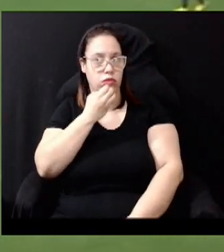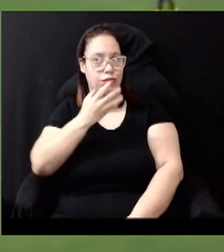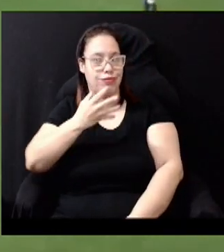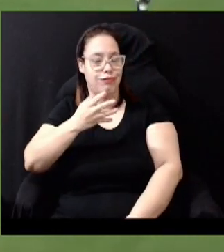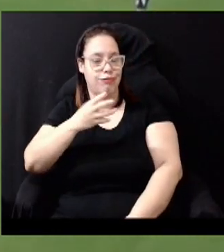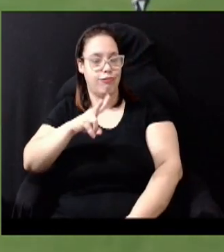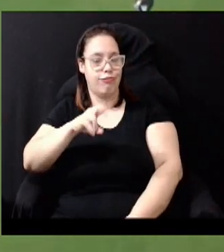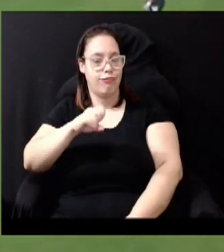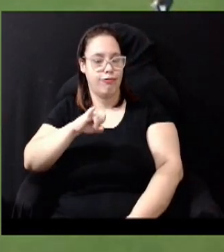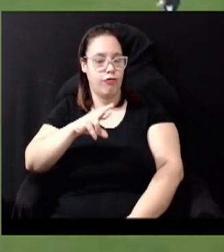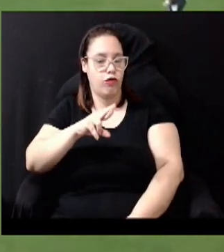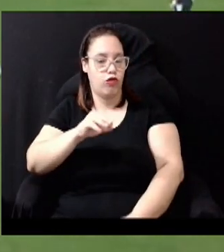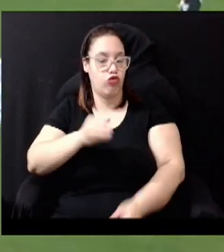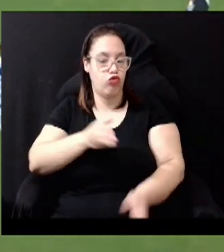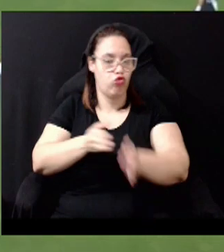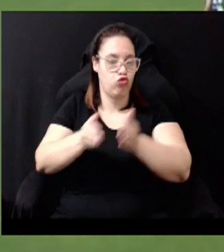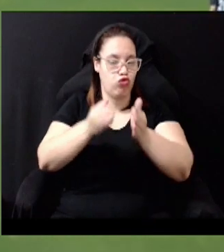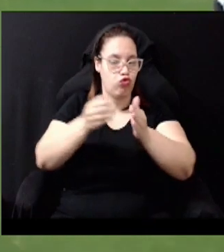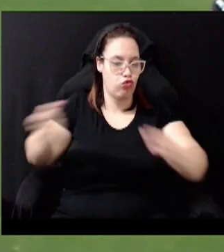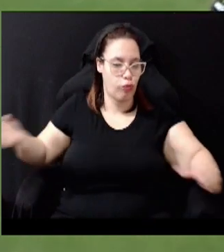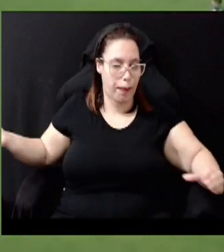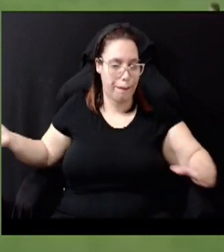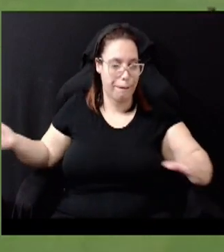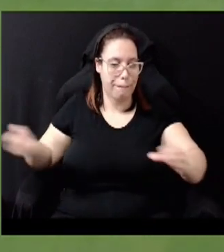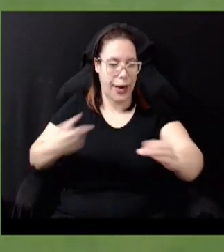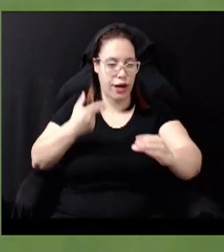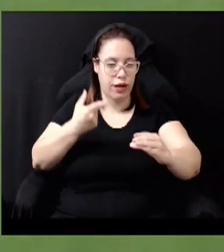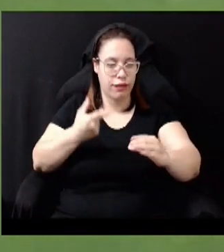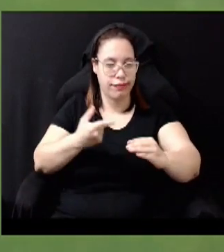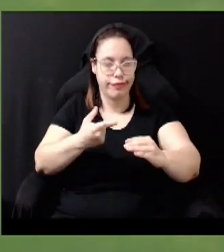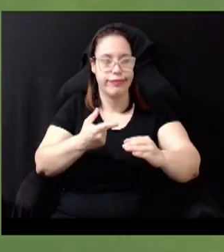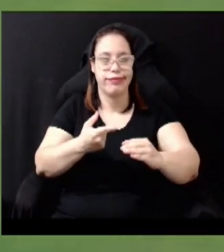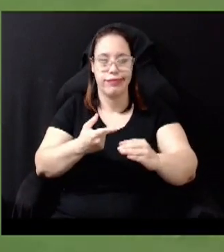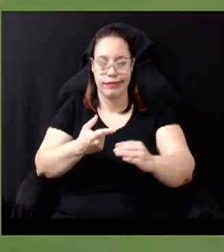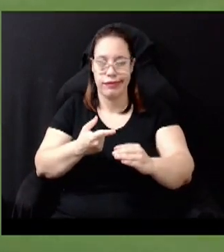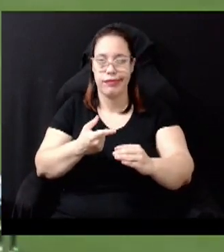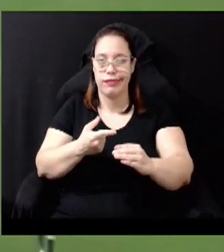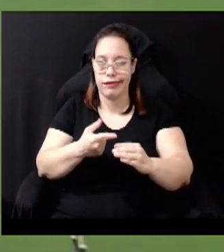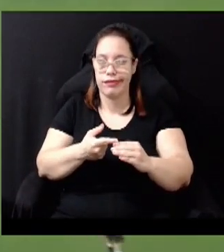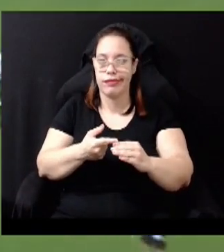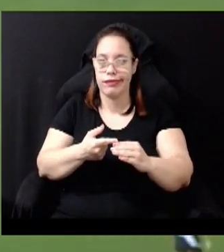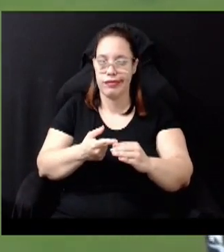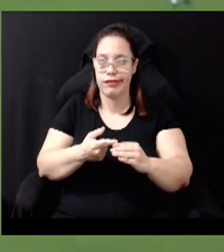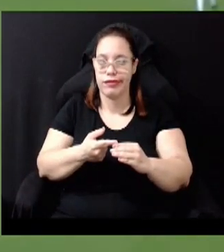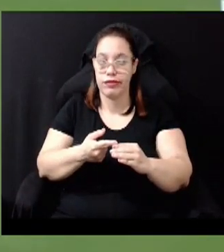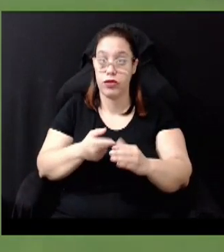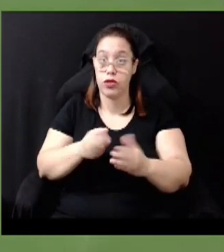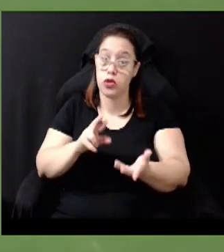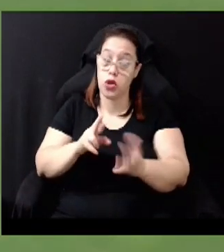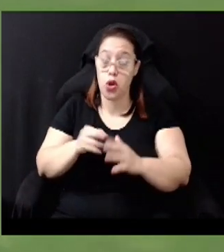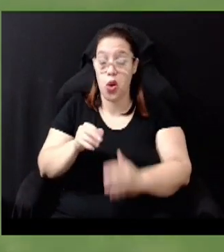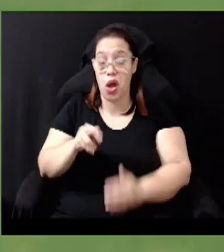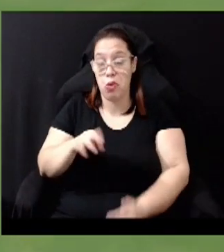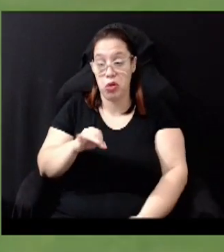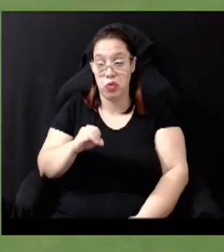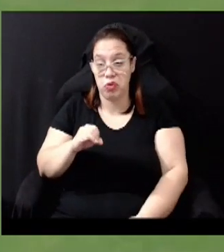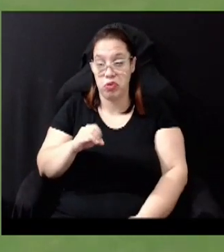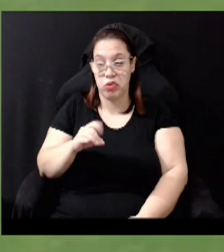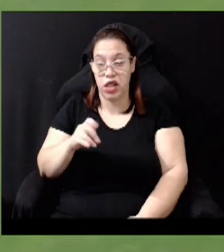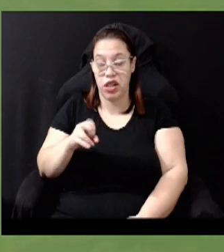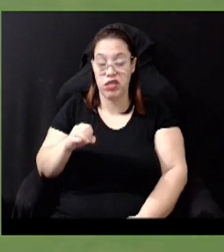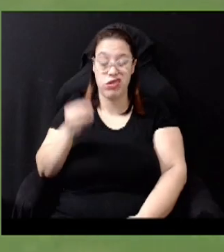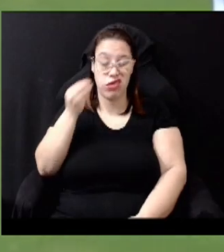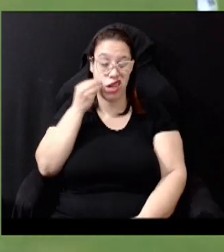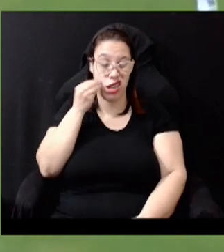que caminhou e cara a cara parou em Igor Vinhas. No rebote, Danley chutou fraco e a